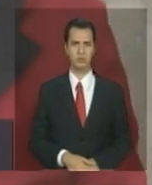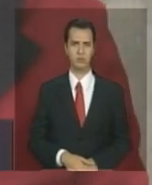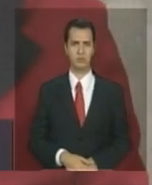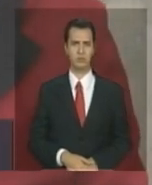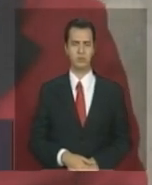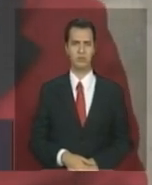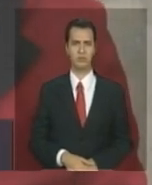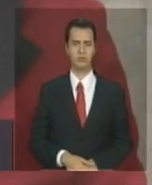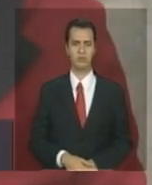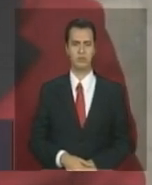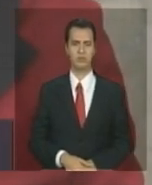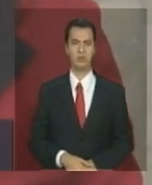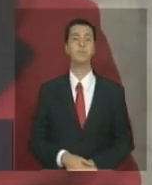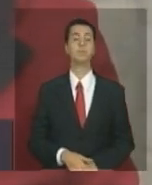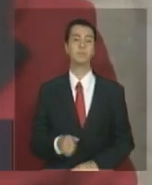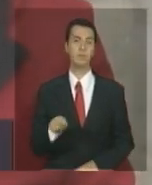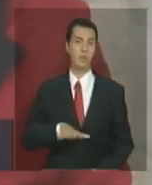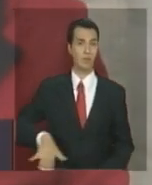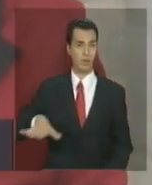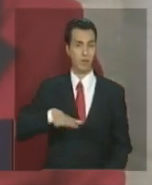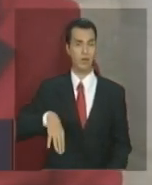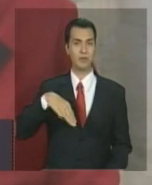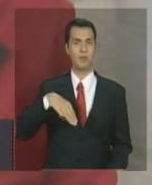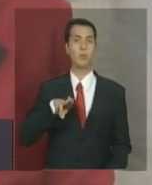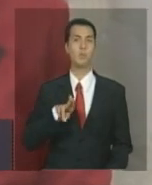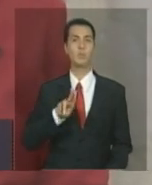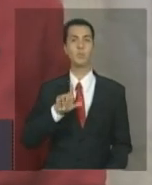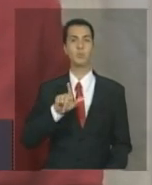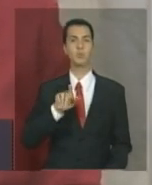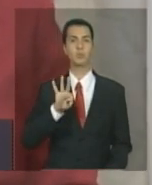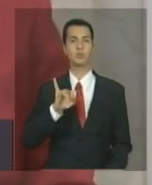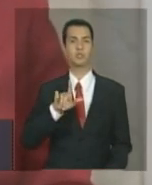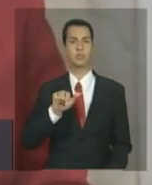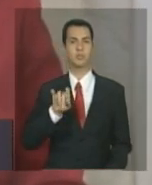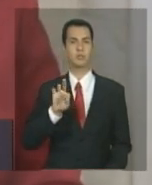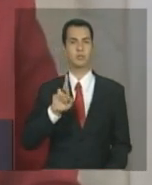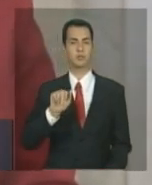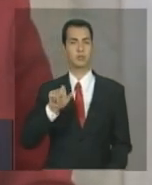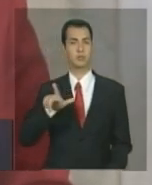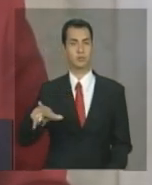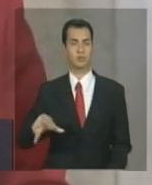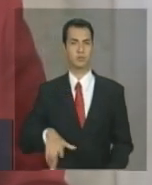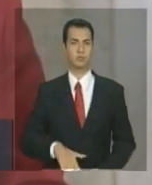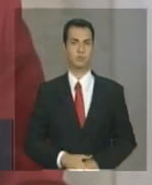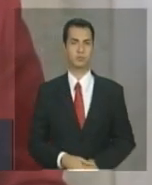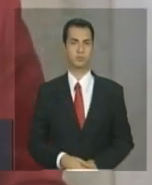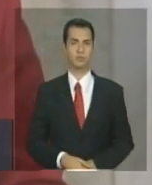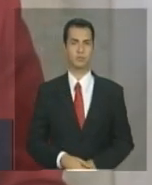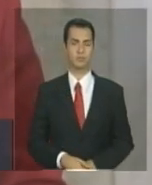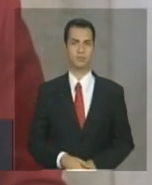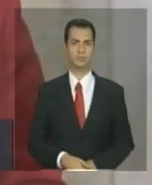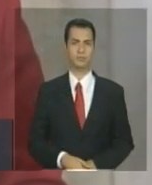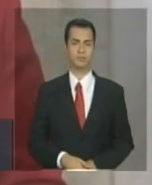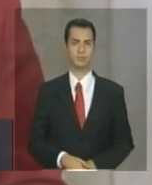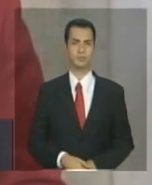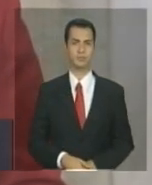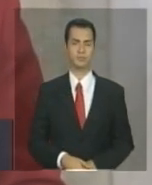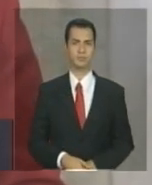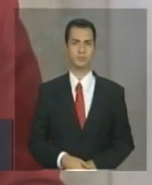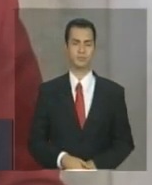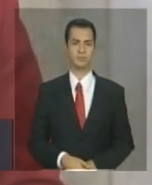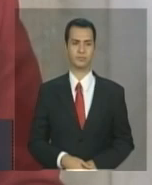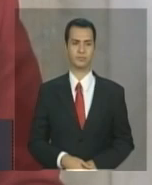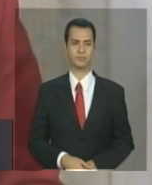Na área multilateral. Ensure a closer partnership in the field of innovation in particular.